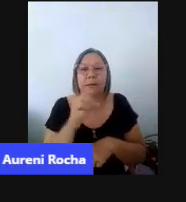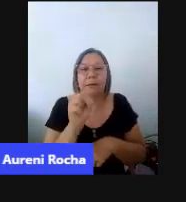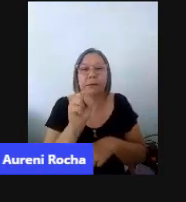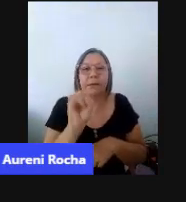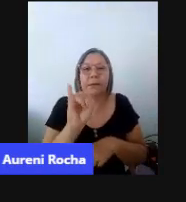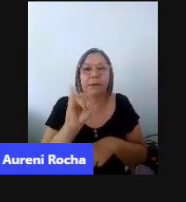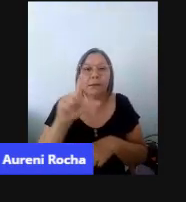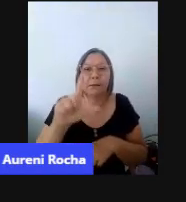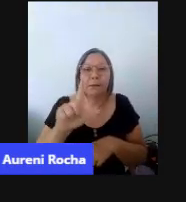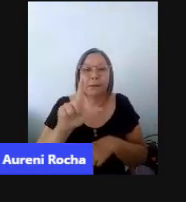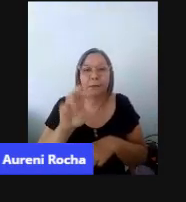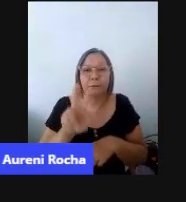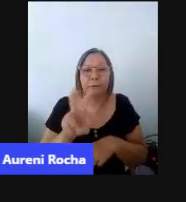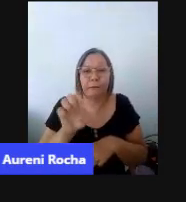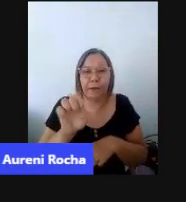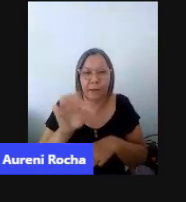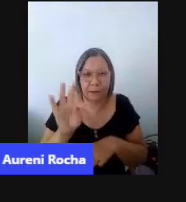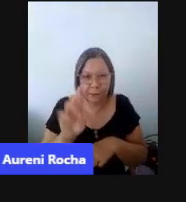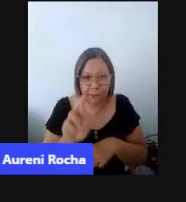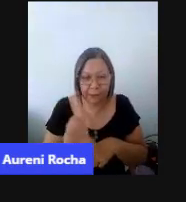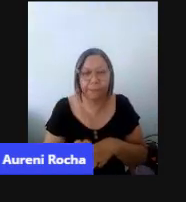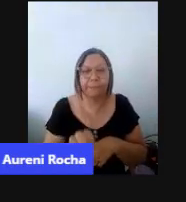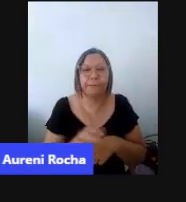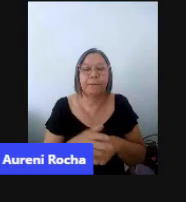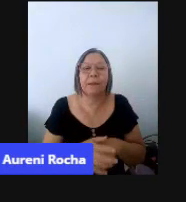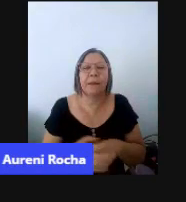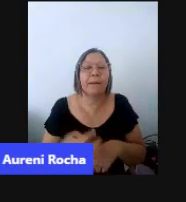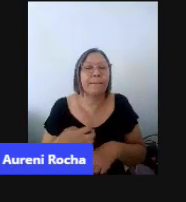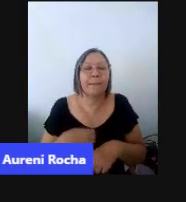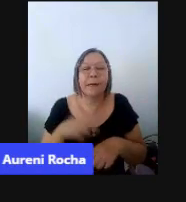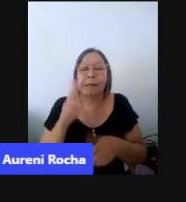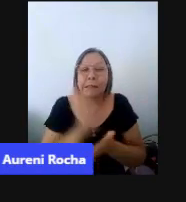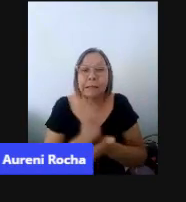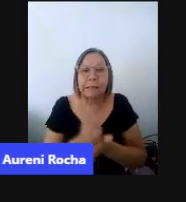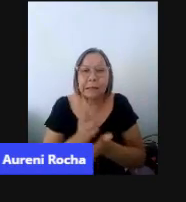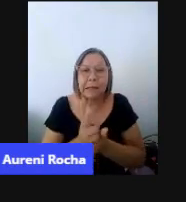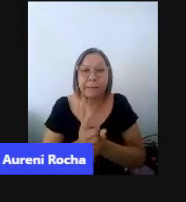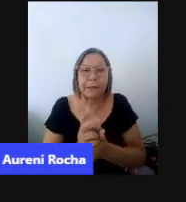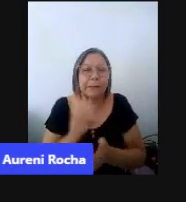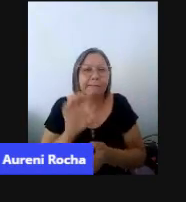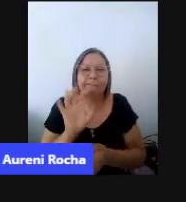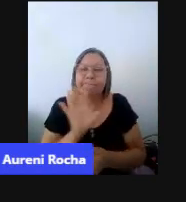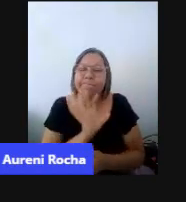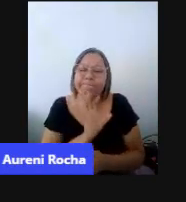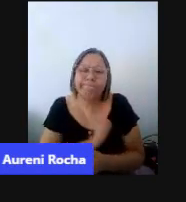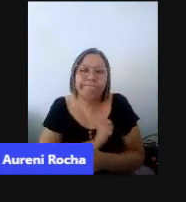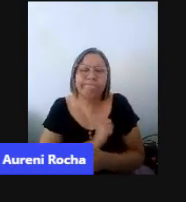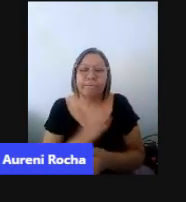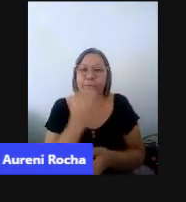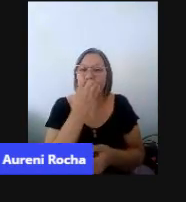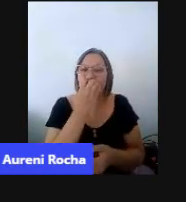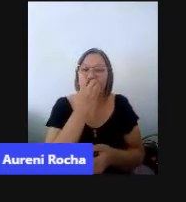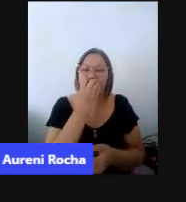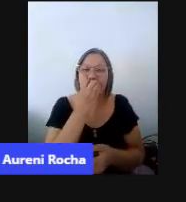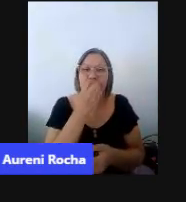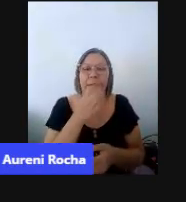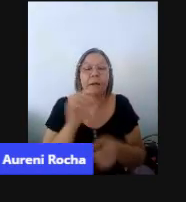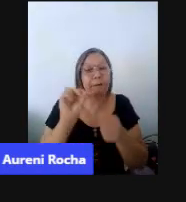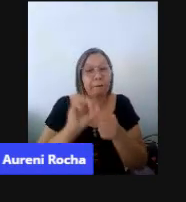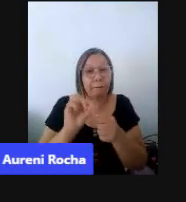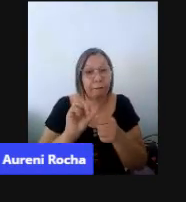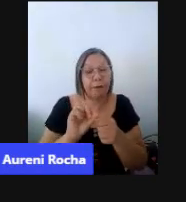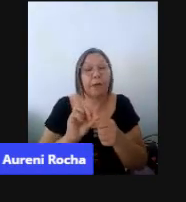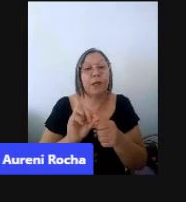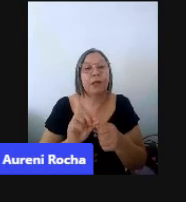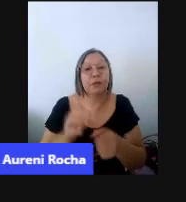caetetu, mas eu sempre tinha uma paixão pelos tatus, e eu queria ver um tatu-canastra. Fiz meu doutorado, continuei trabalhando no Pantanal, nunca